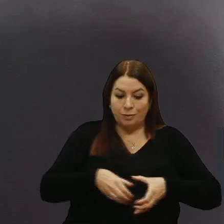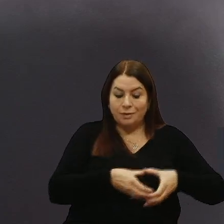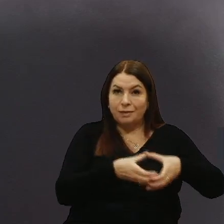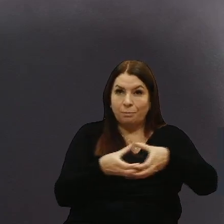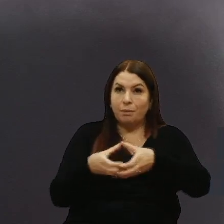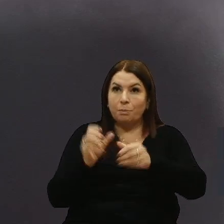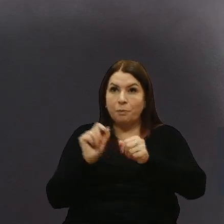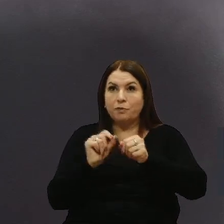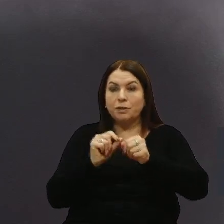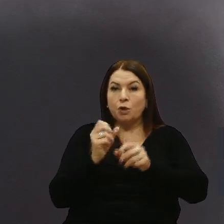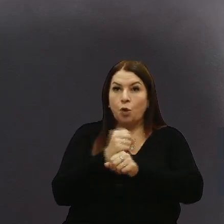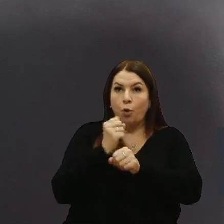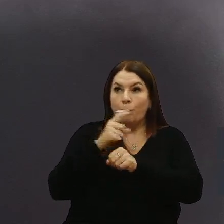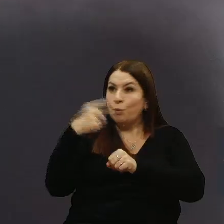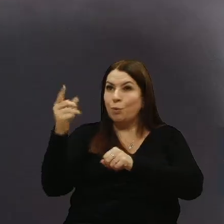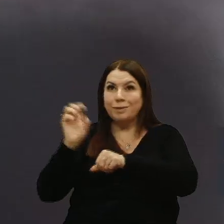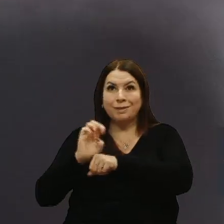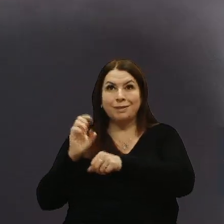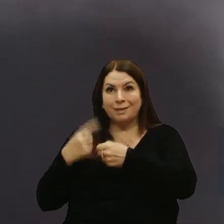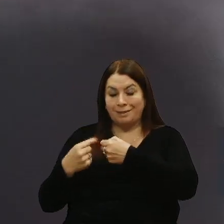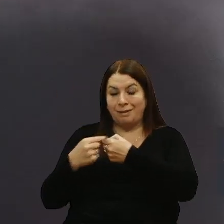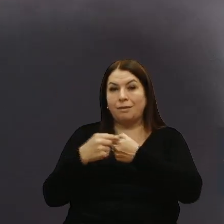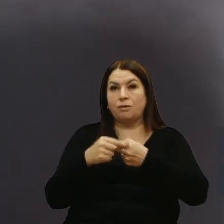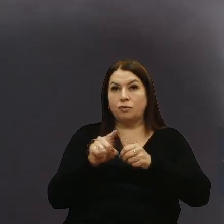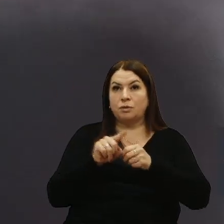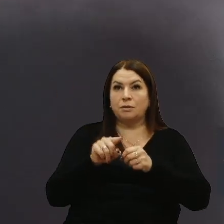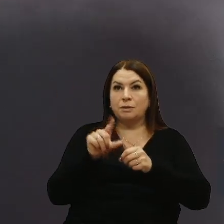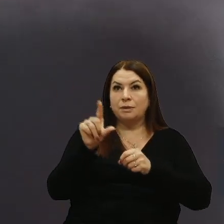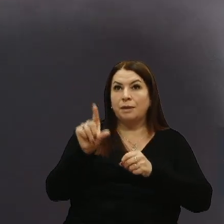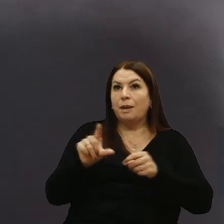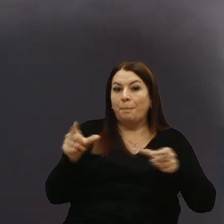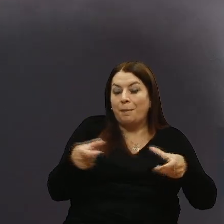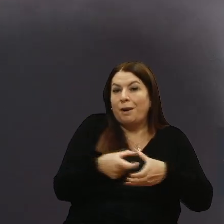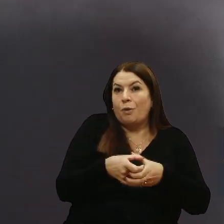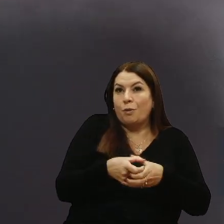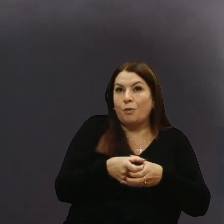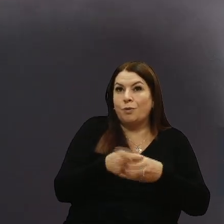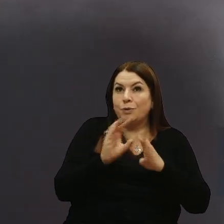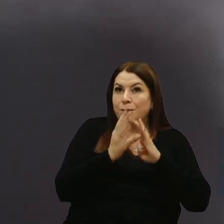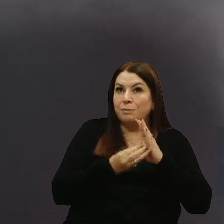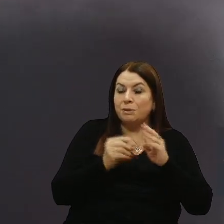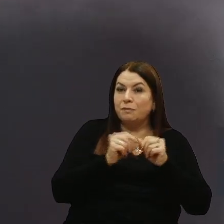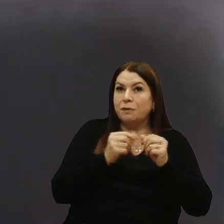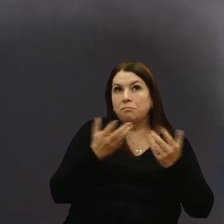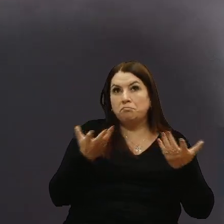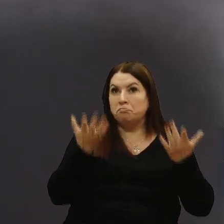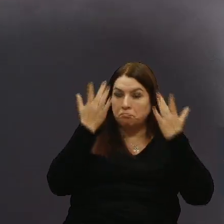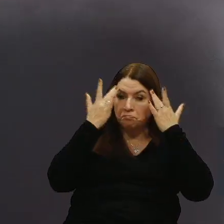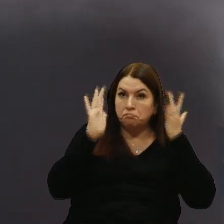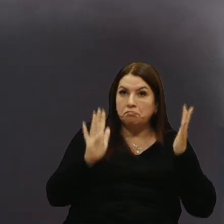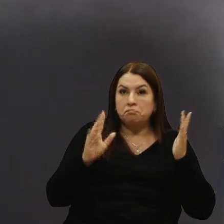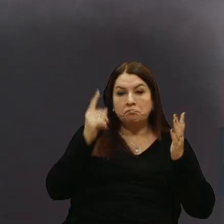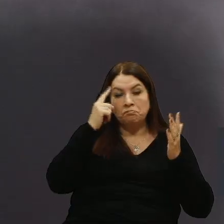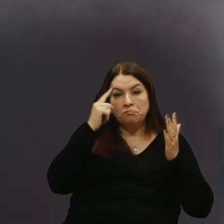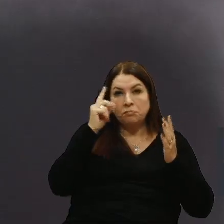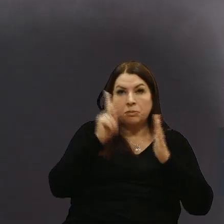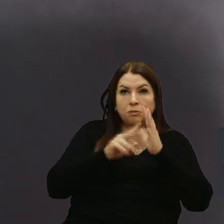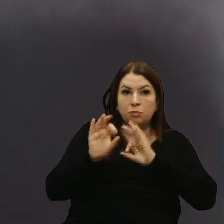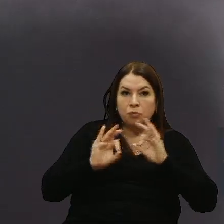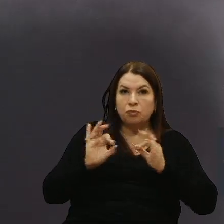daqui a pouco fazer obras em outras cidades menores, né? Pode usar o SAMAI para fazer, quem sabe, né? Pensar num